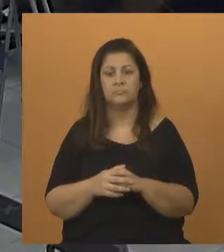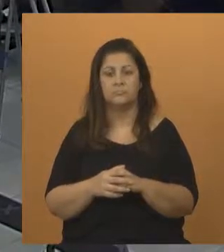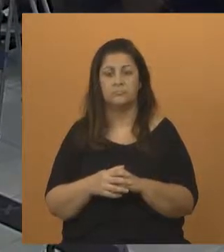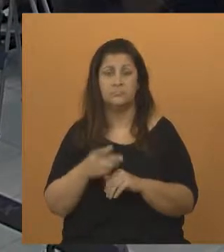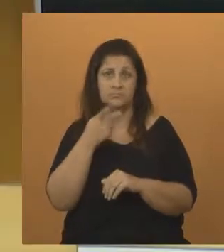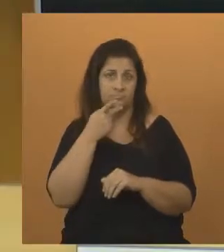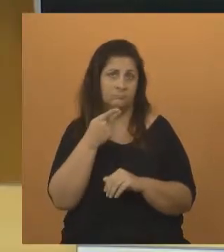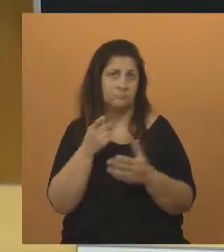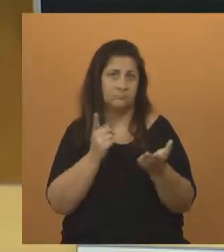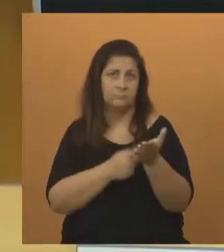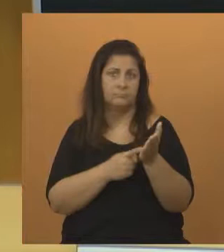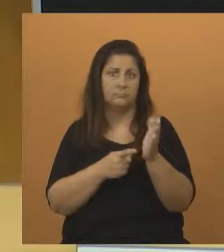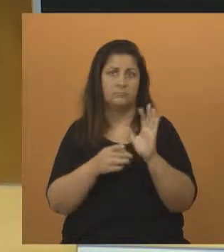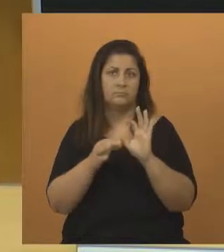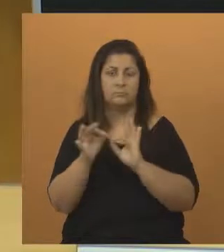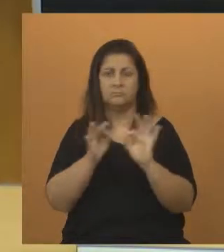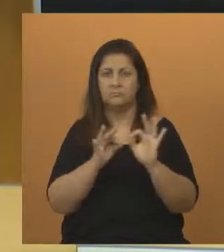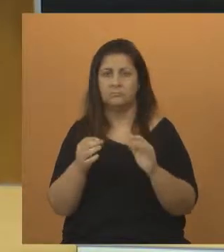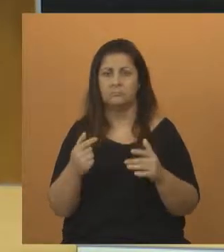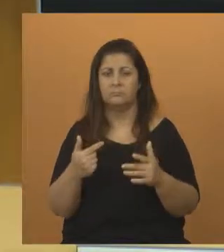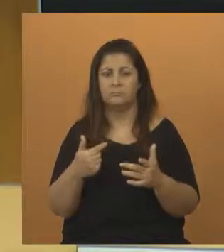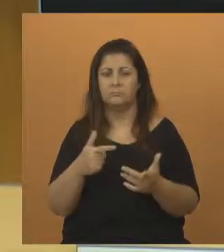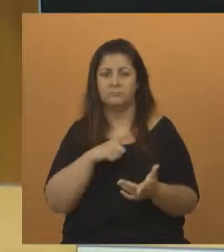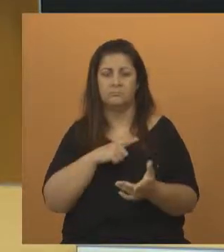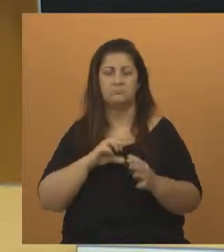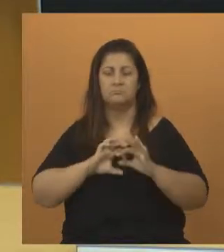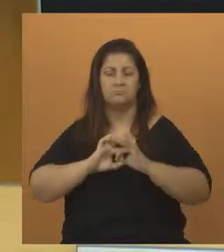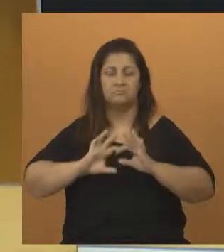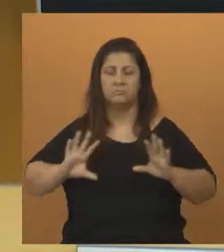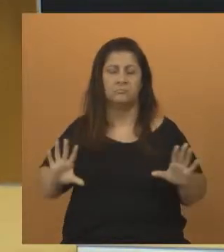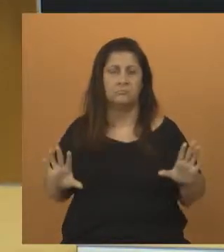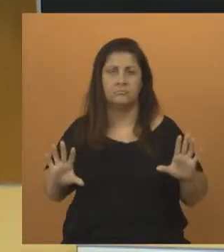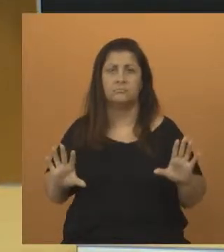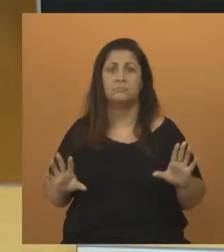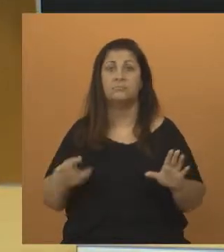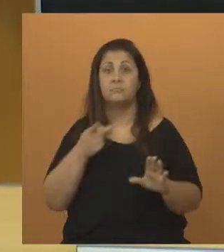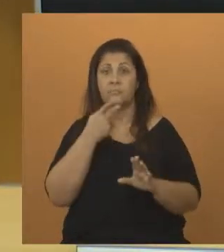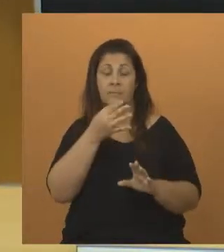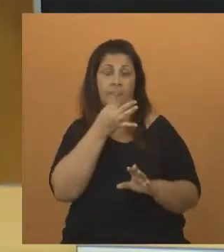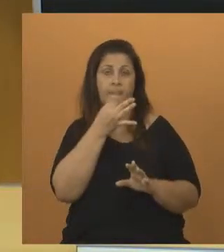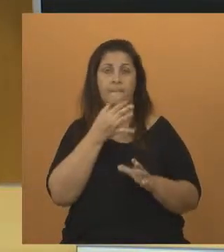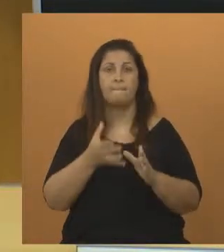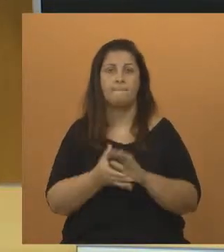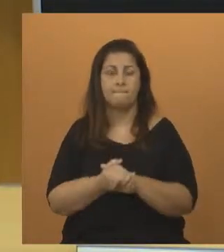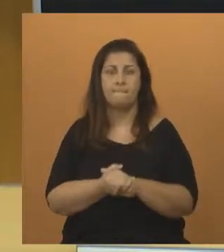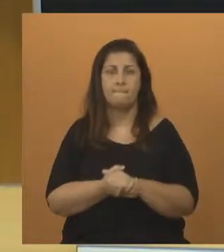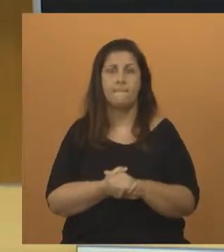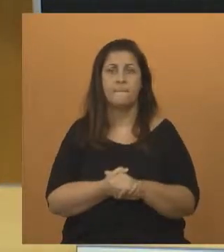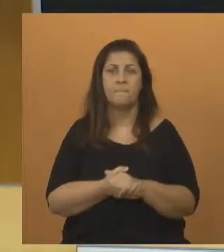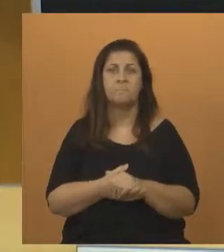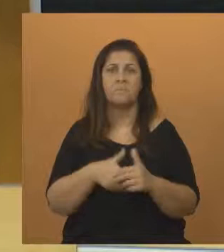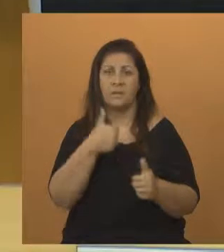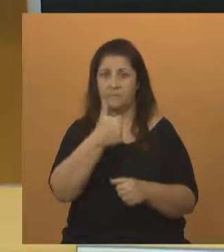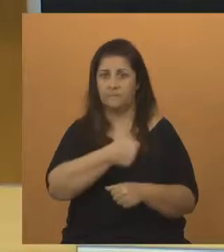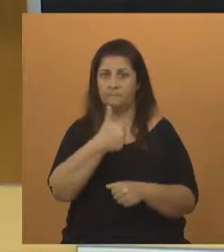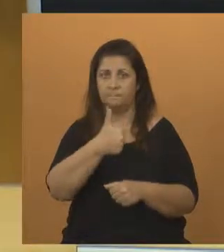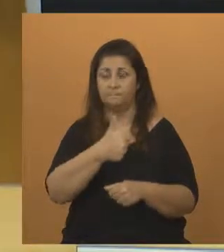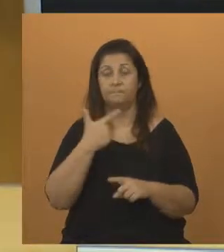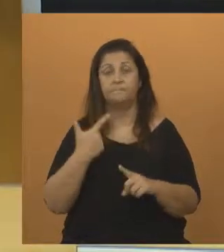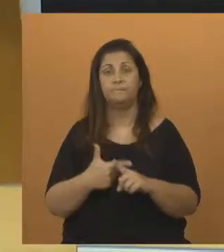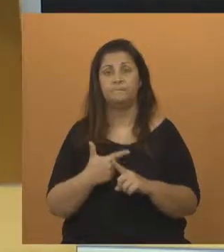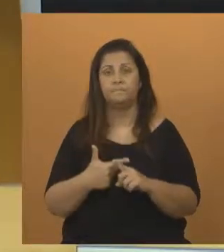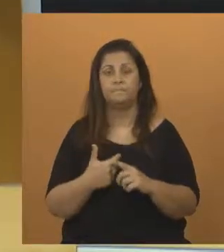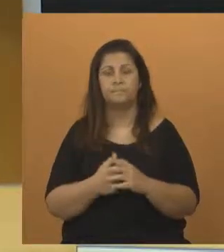Falar desse projeto, eu também tenho a liberdade de falar dele favorável, por